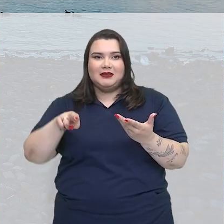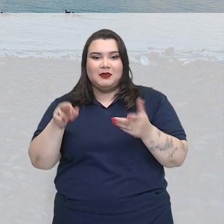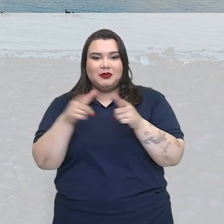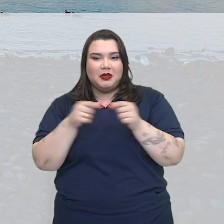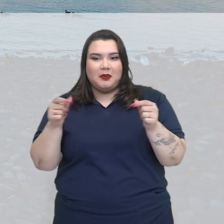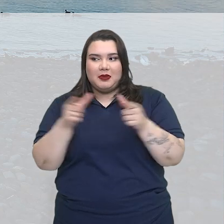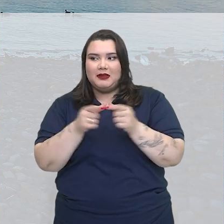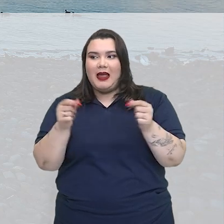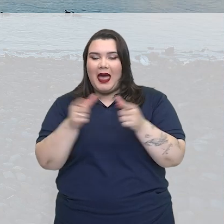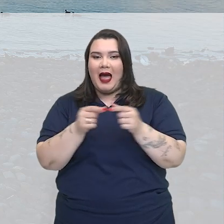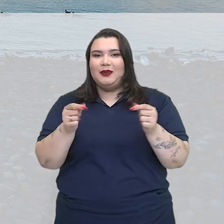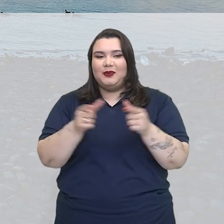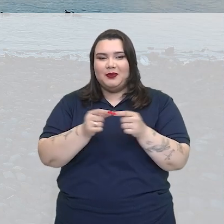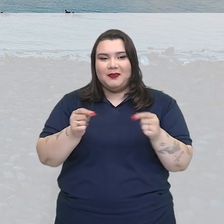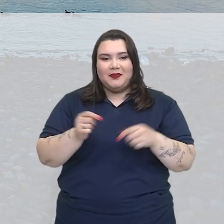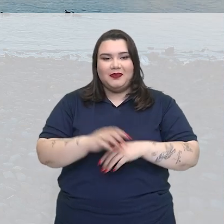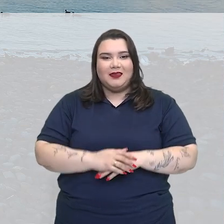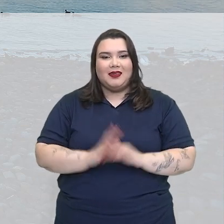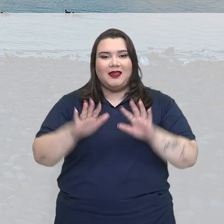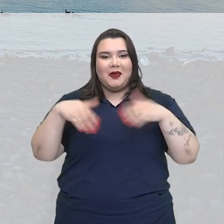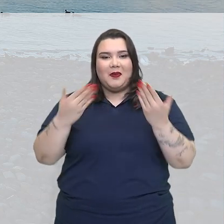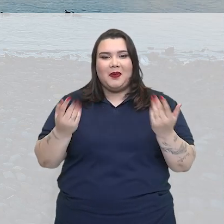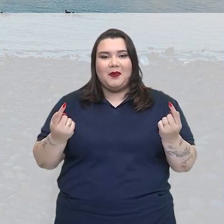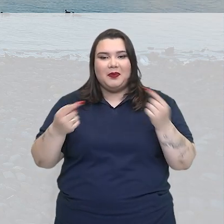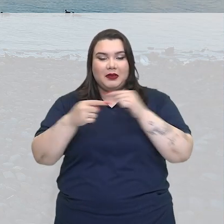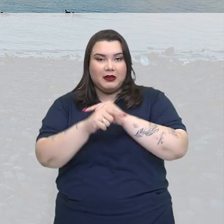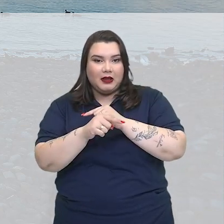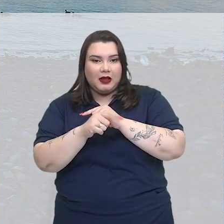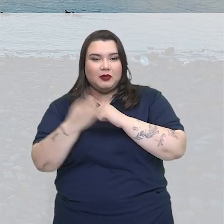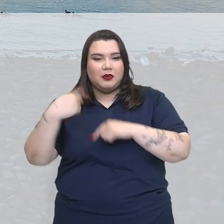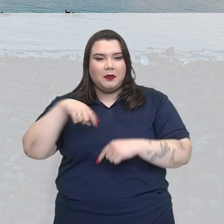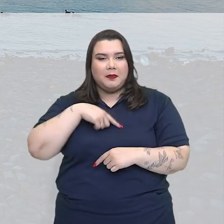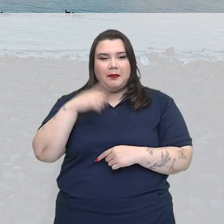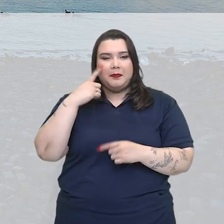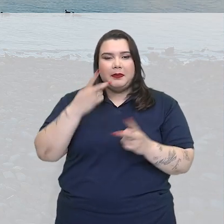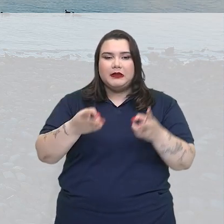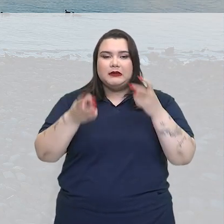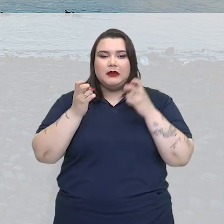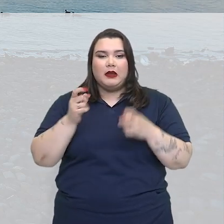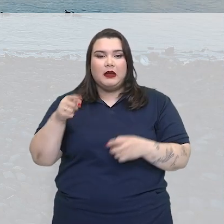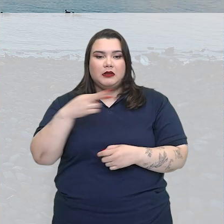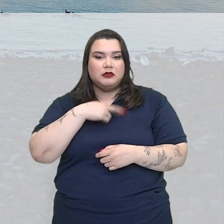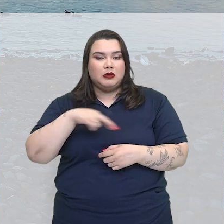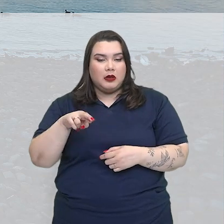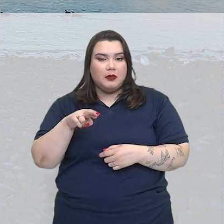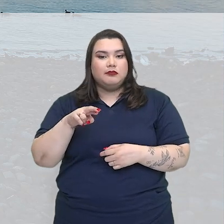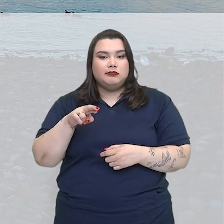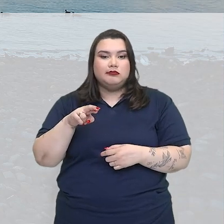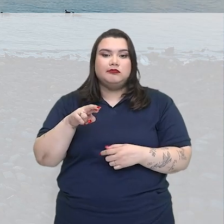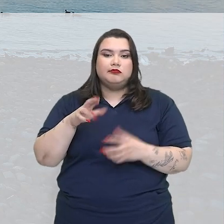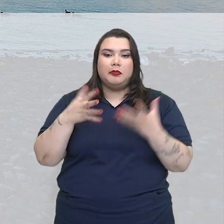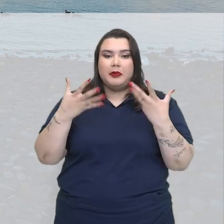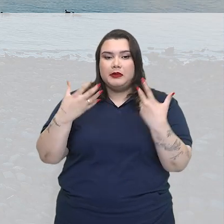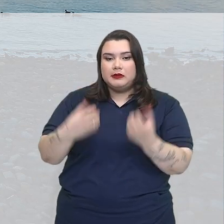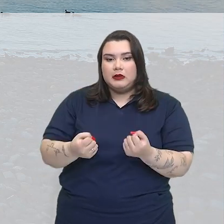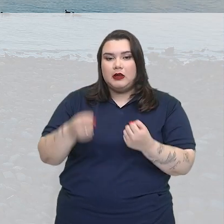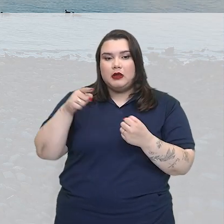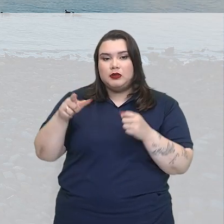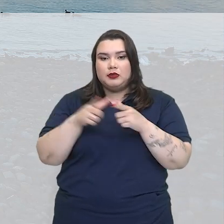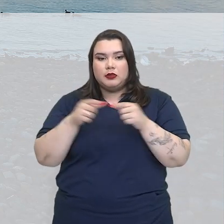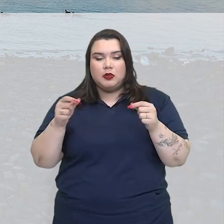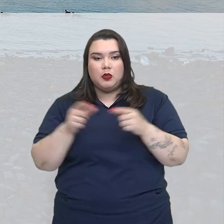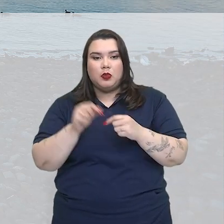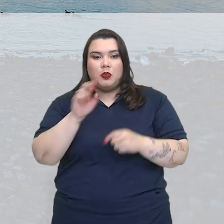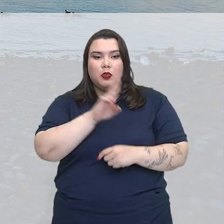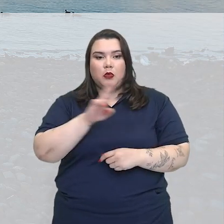religião japonesa, embora esta religião tenha tido grande aceitação naquelas terras. A religião tipicamente japonesa é